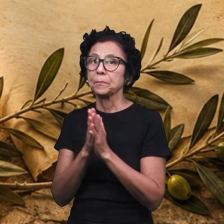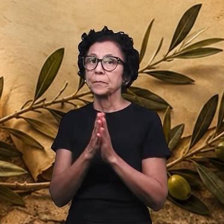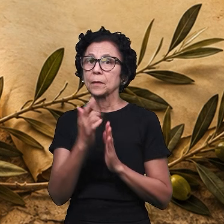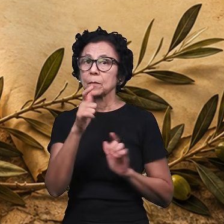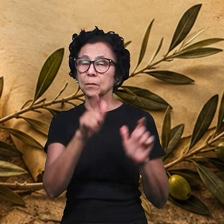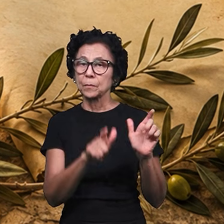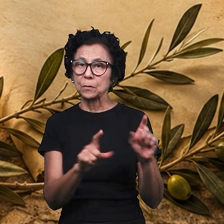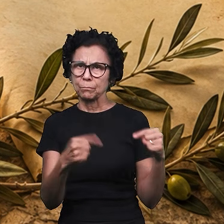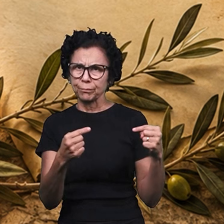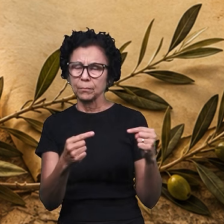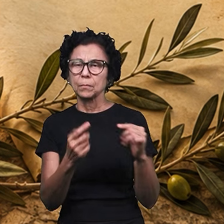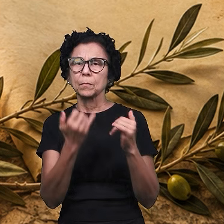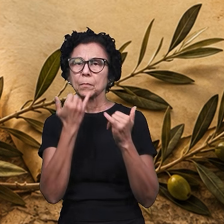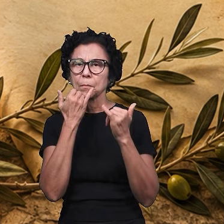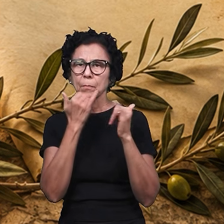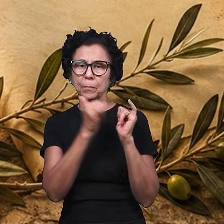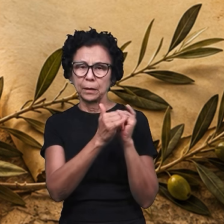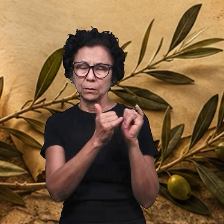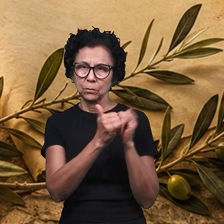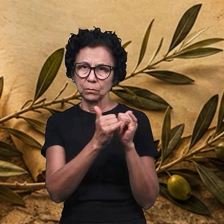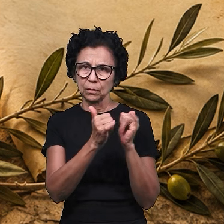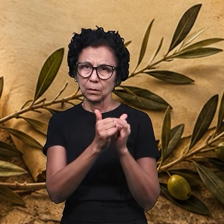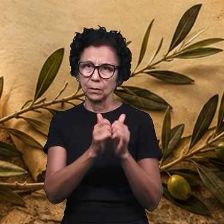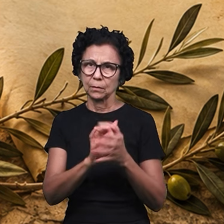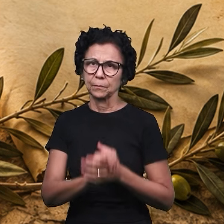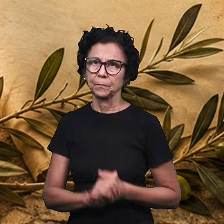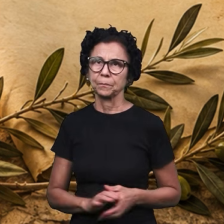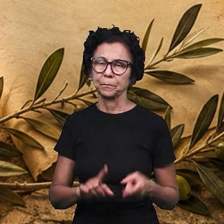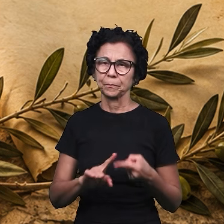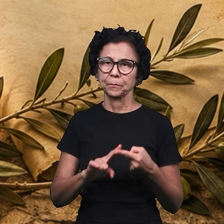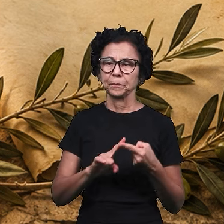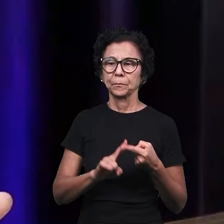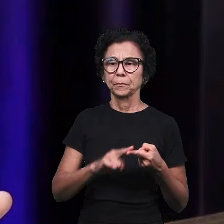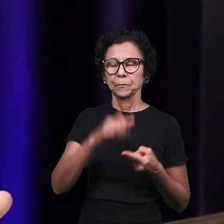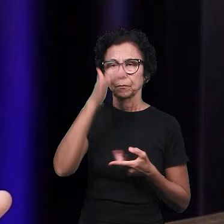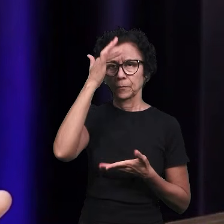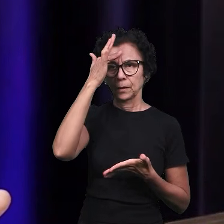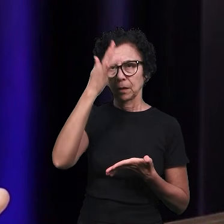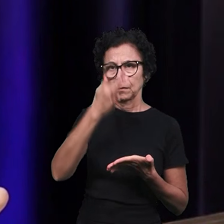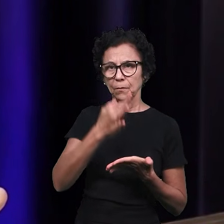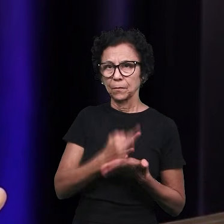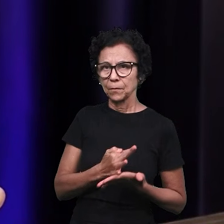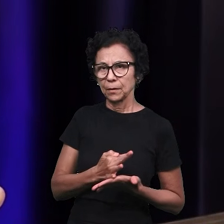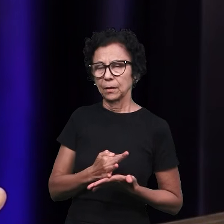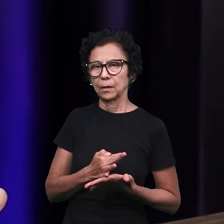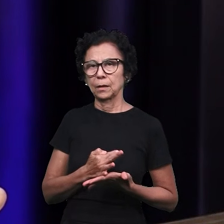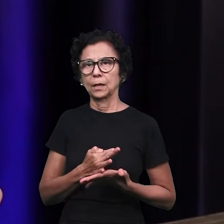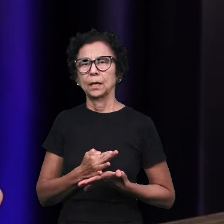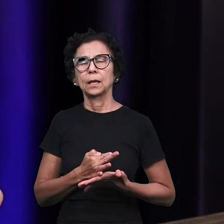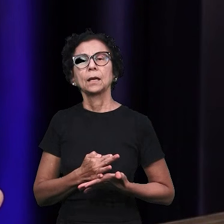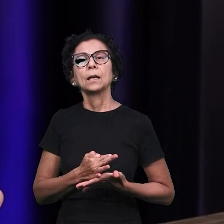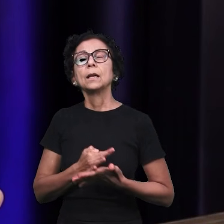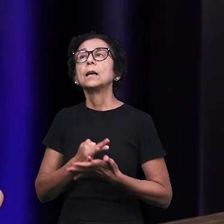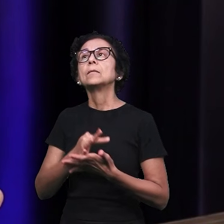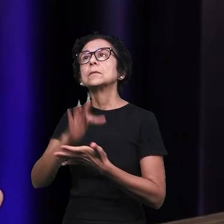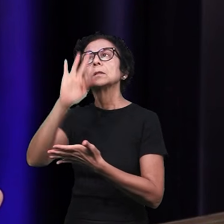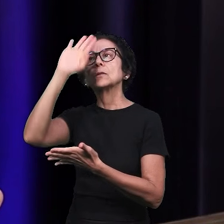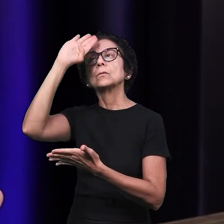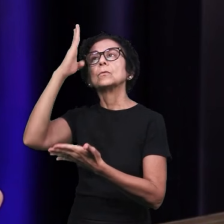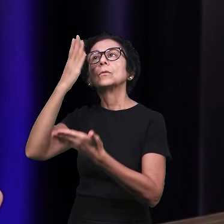Então, nós vemos aqui a questão da fé, porque a fé é o homem